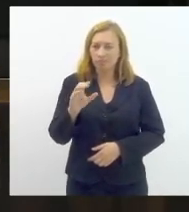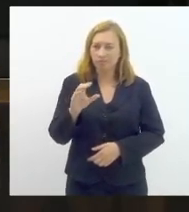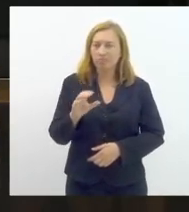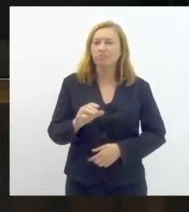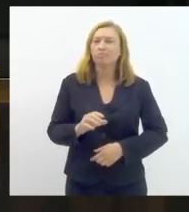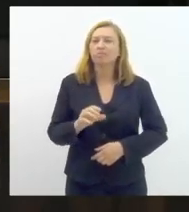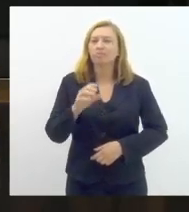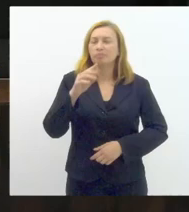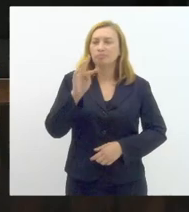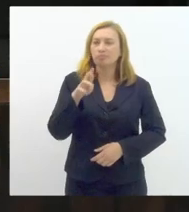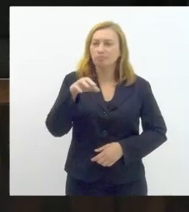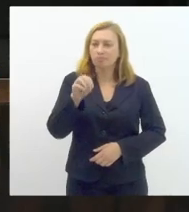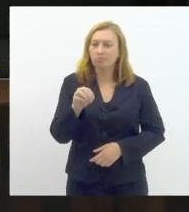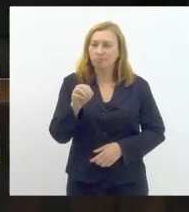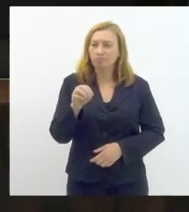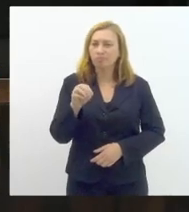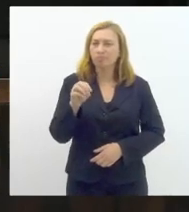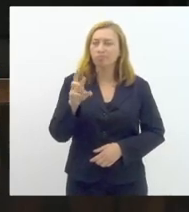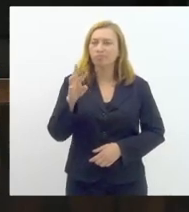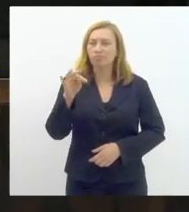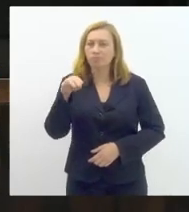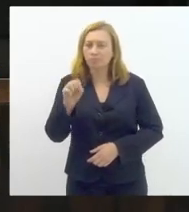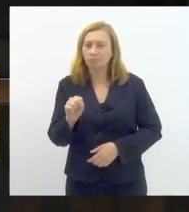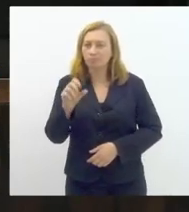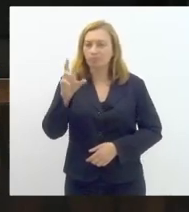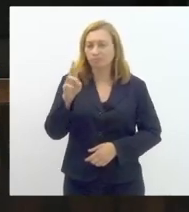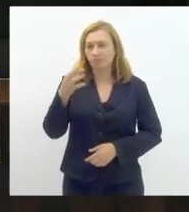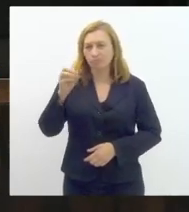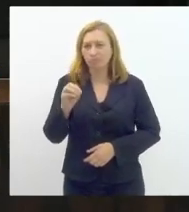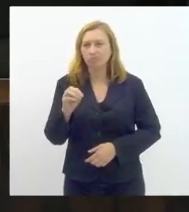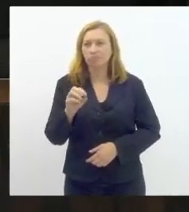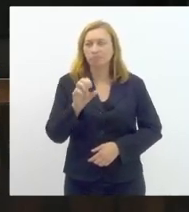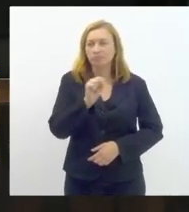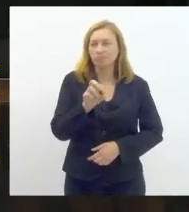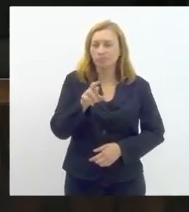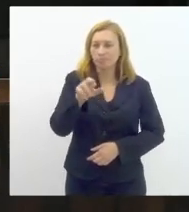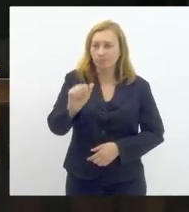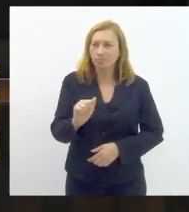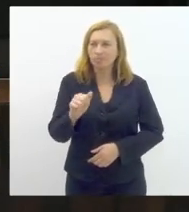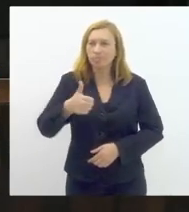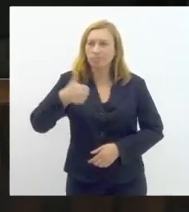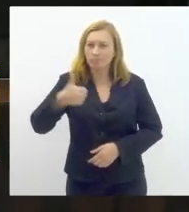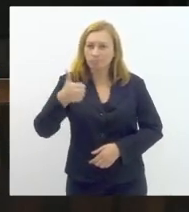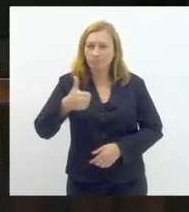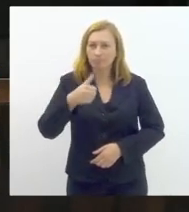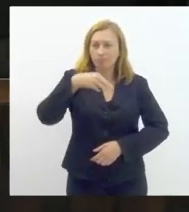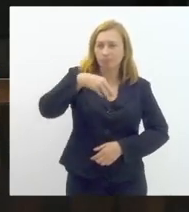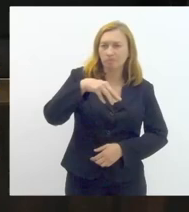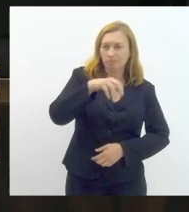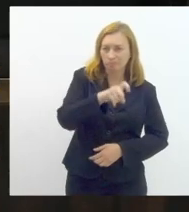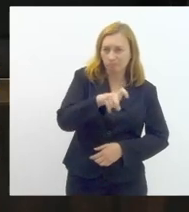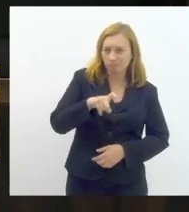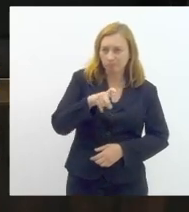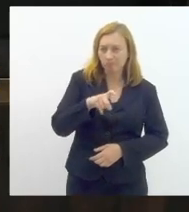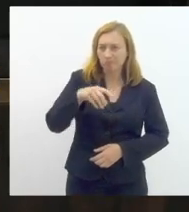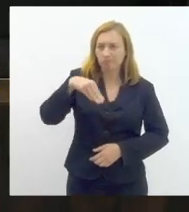Breno Costa, de Cordeiro. Da Serrana 1, Maxwell de